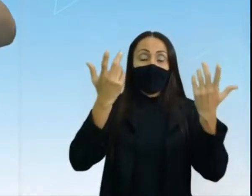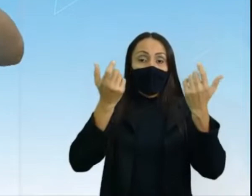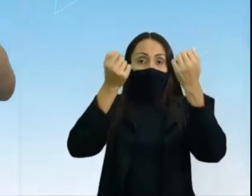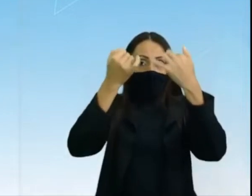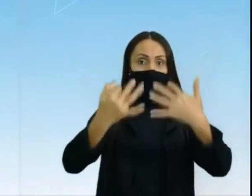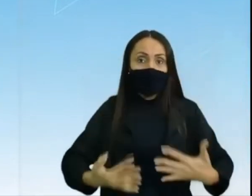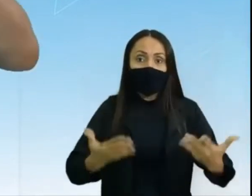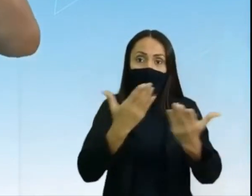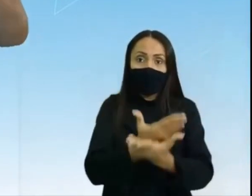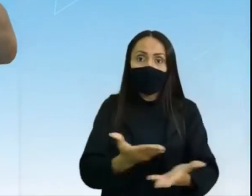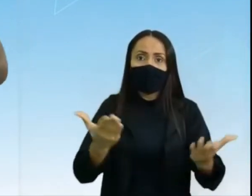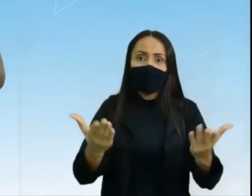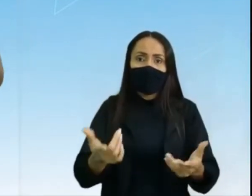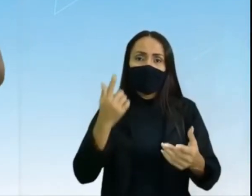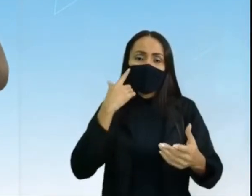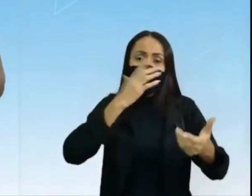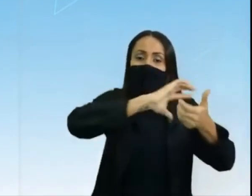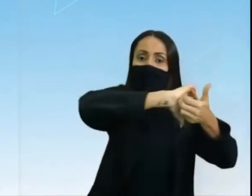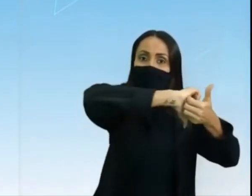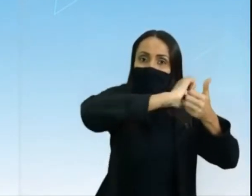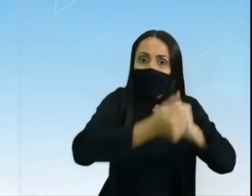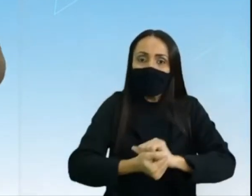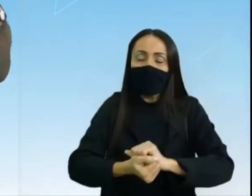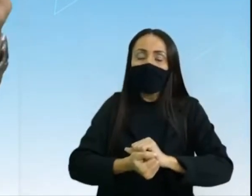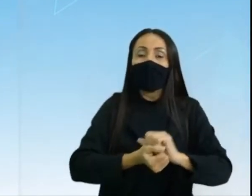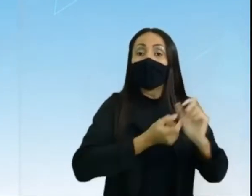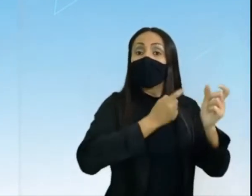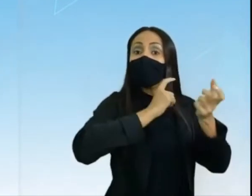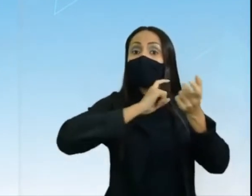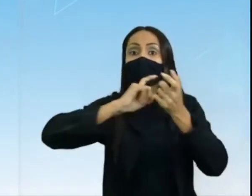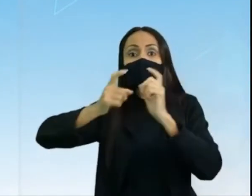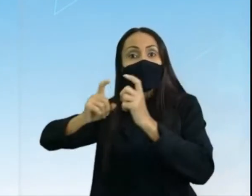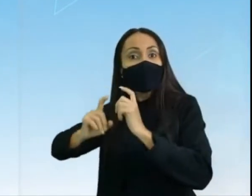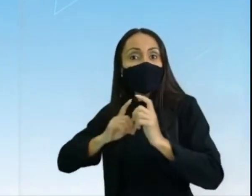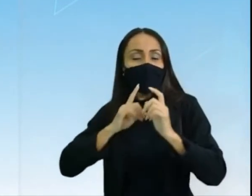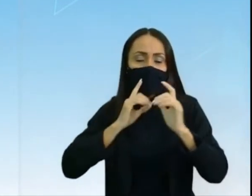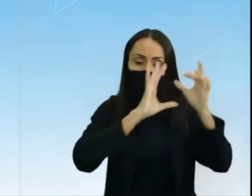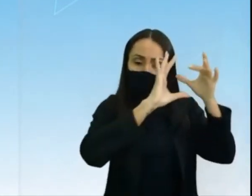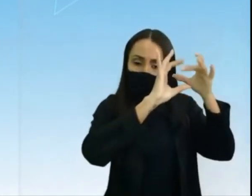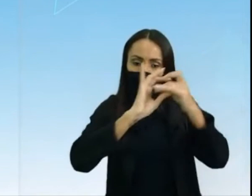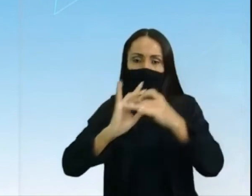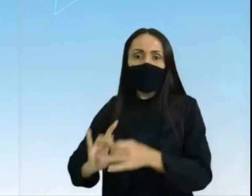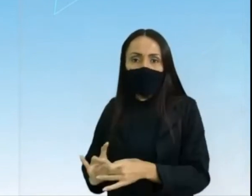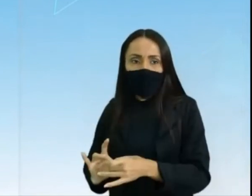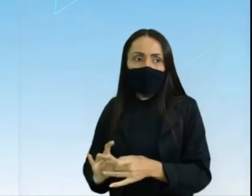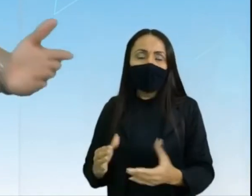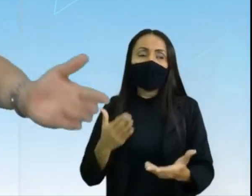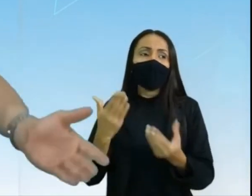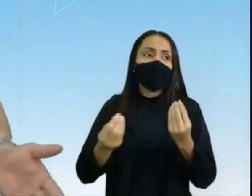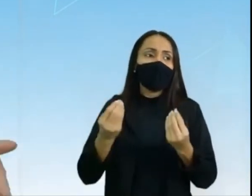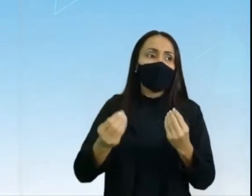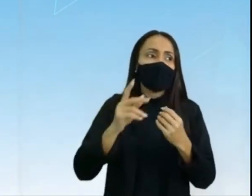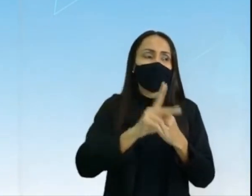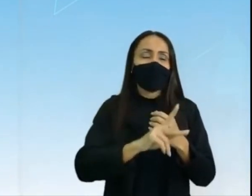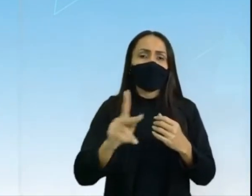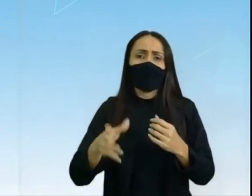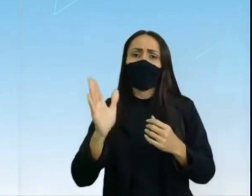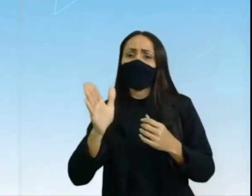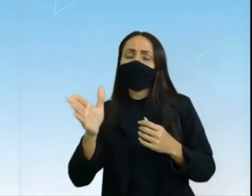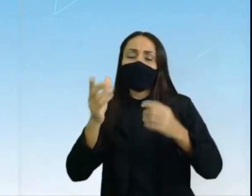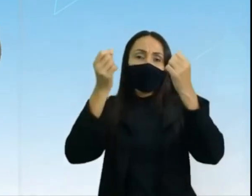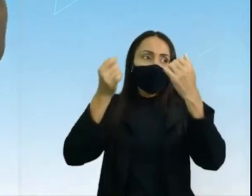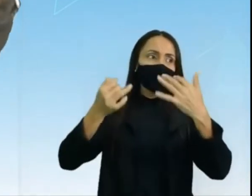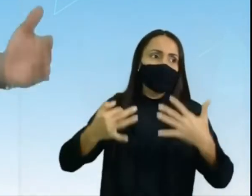que é justamente saber adaptar o seu discurso àquele contexto. Como assim, professor? É aquilo que eu já